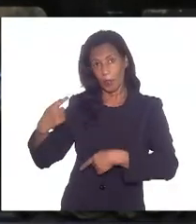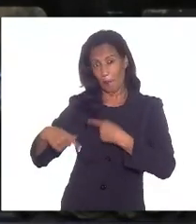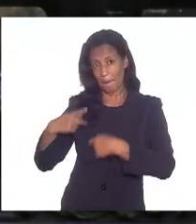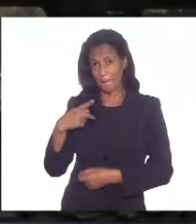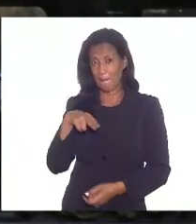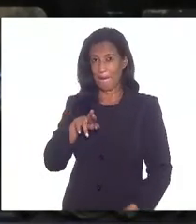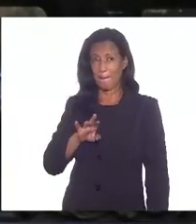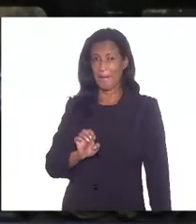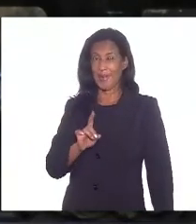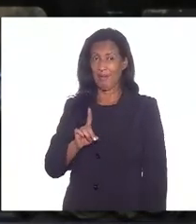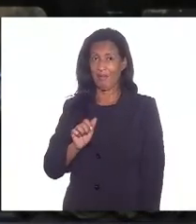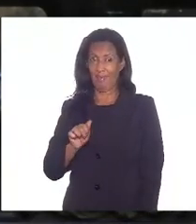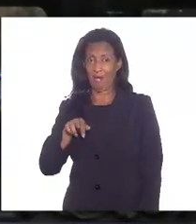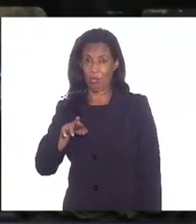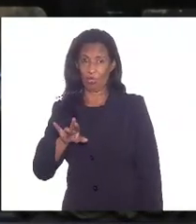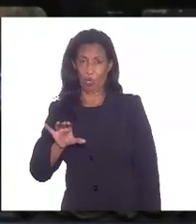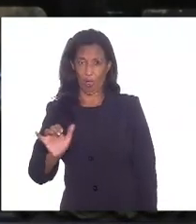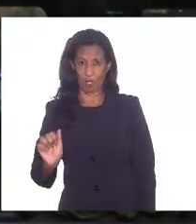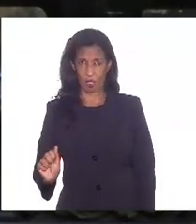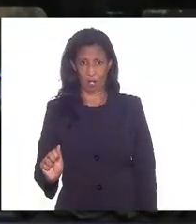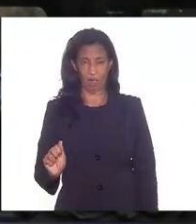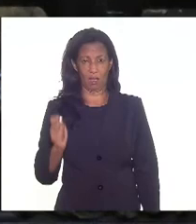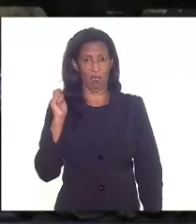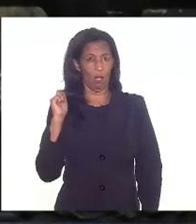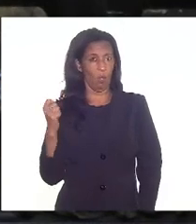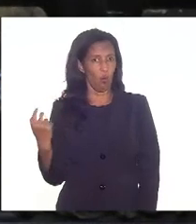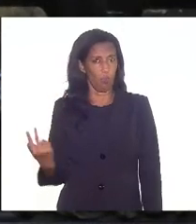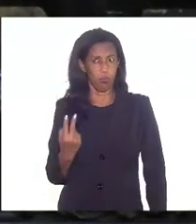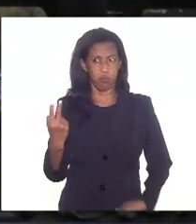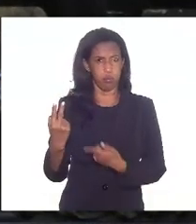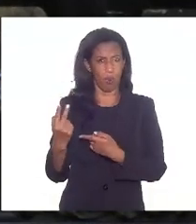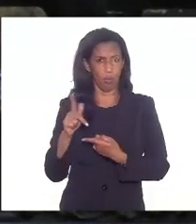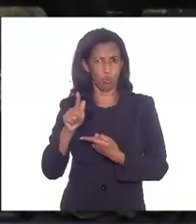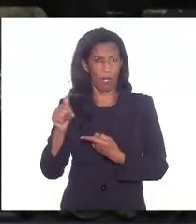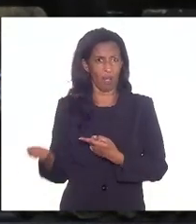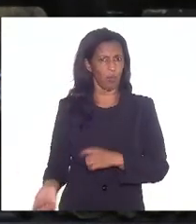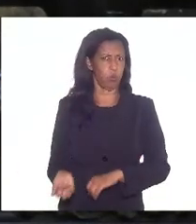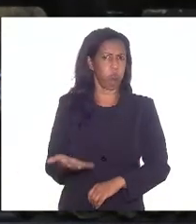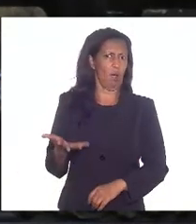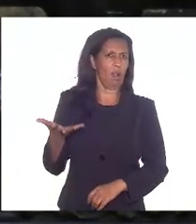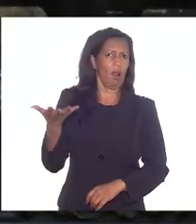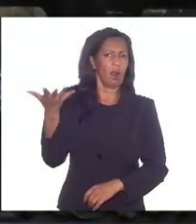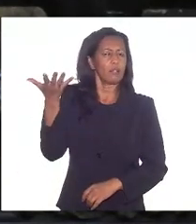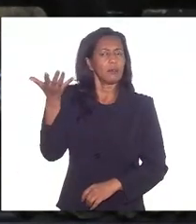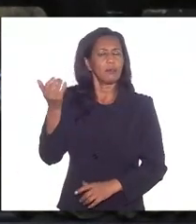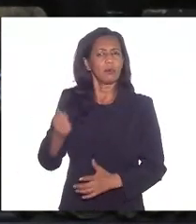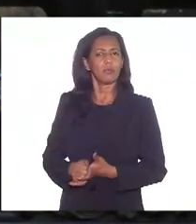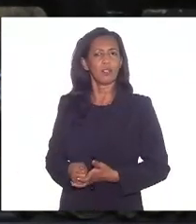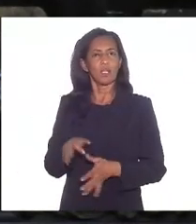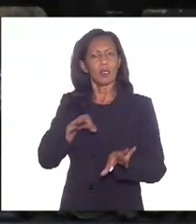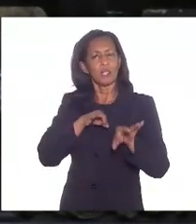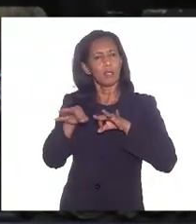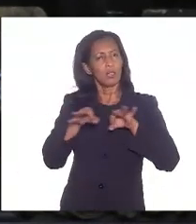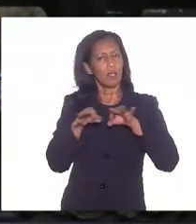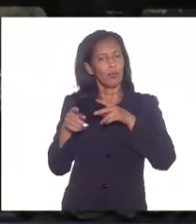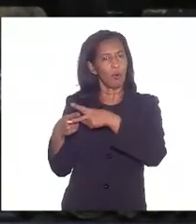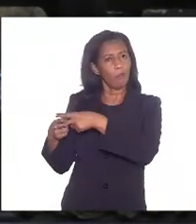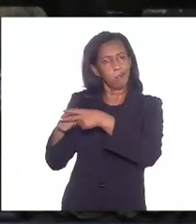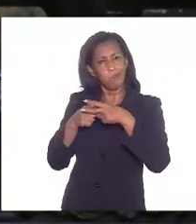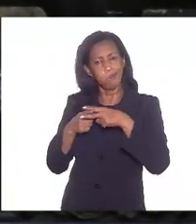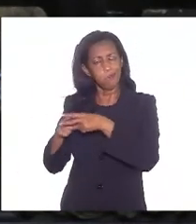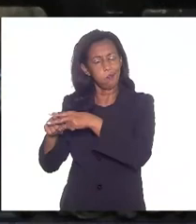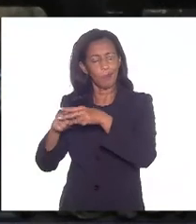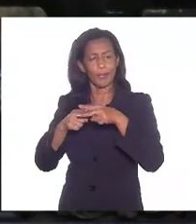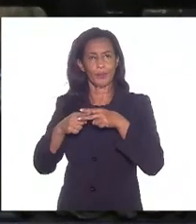predatória. O preço do gás está muito alto e a forma de